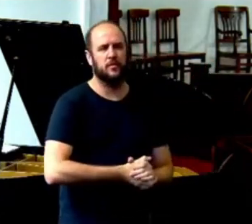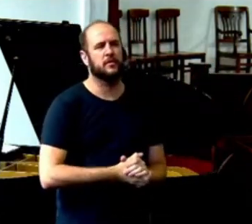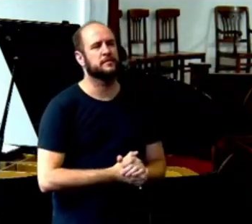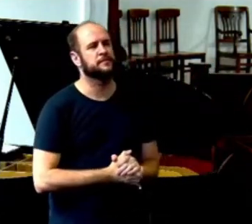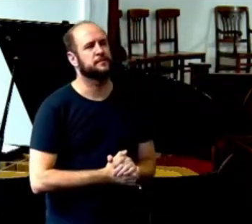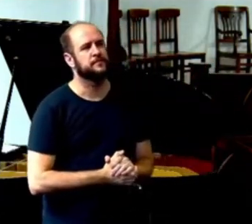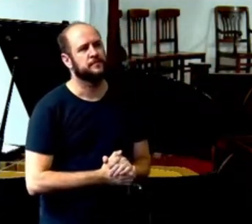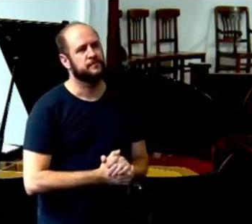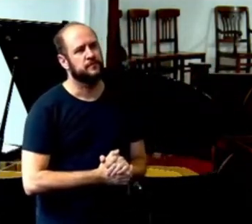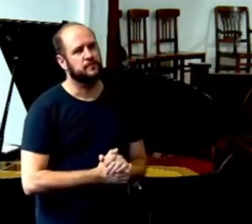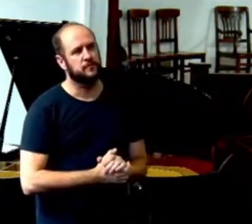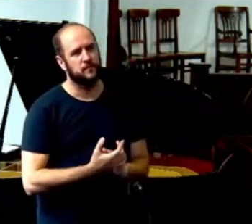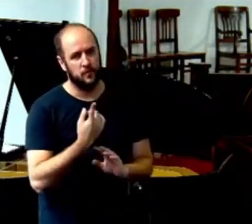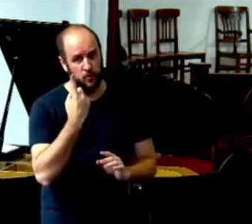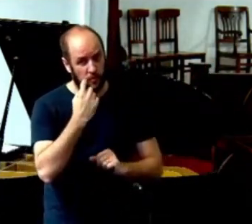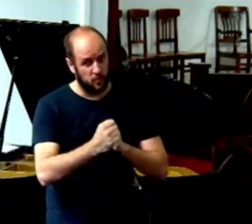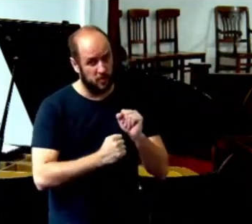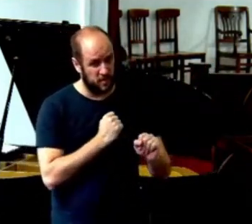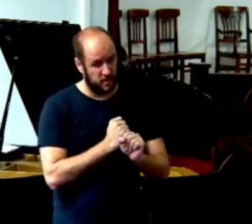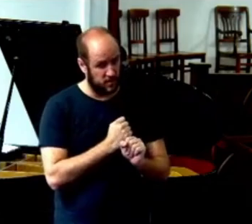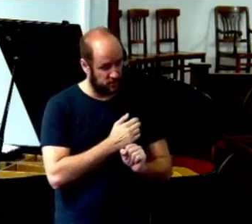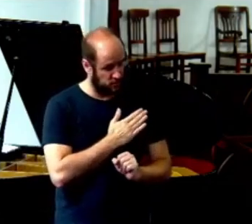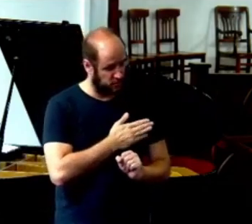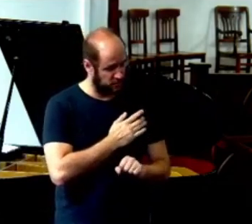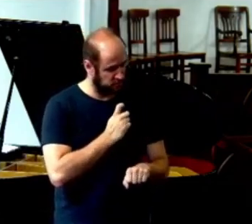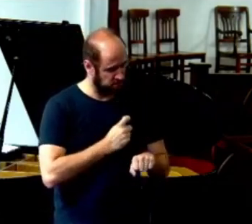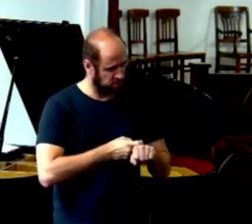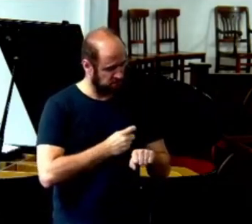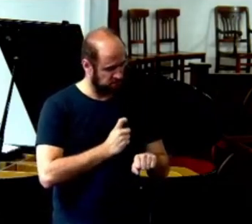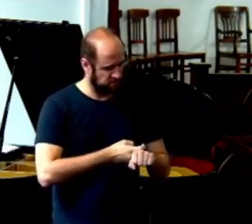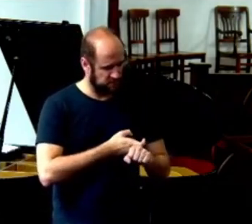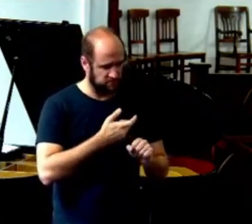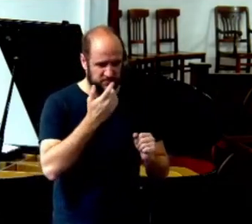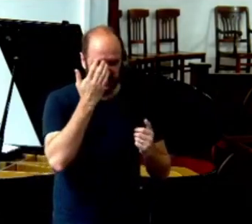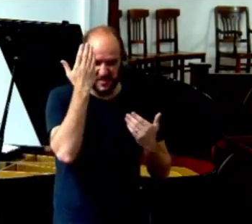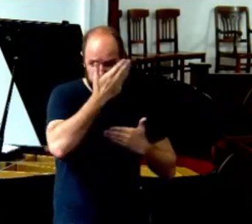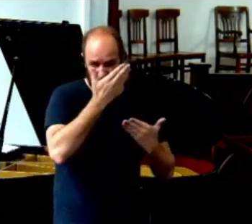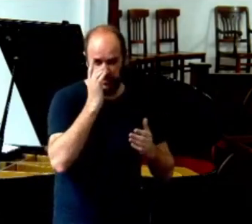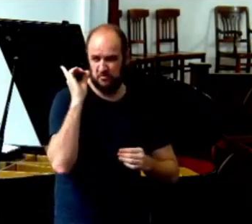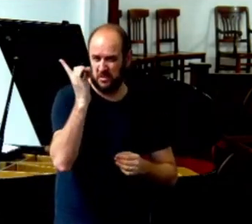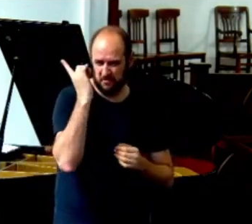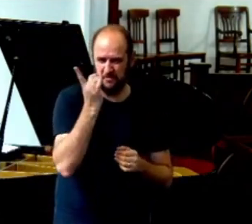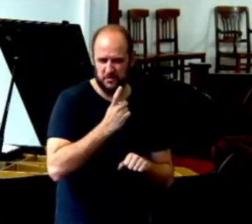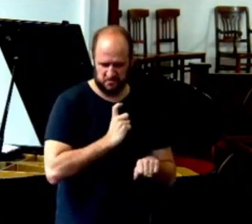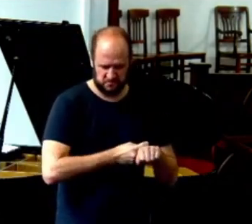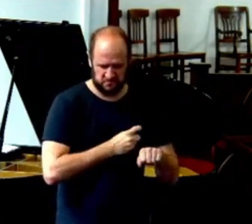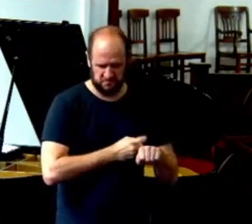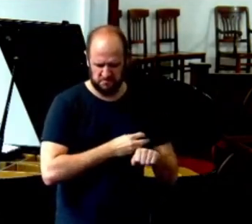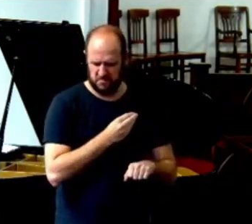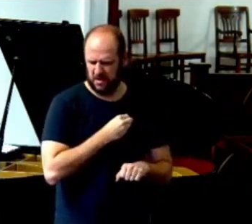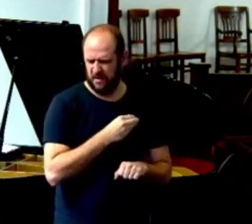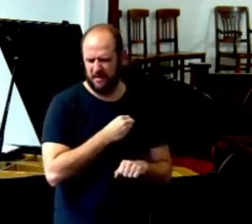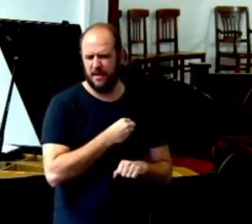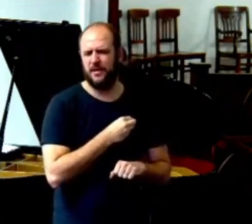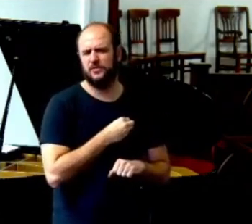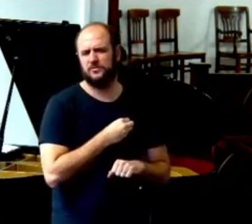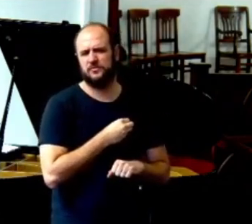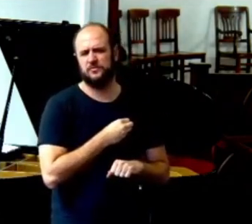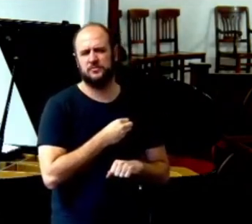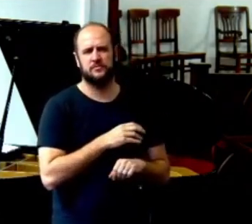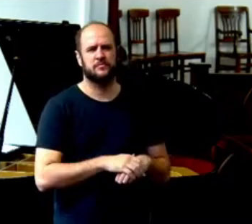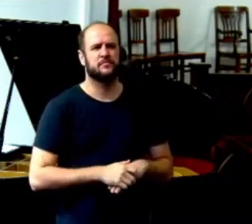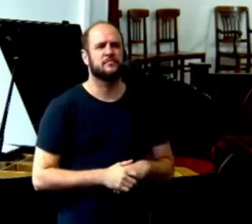Ele está praticamente 1 ano com um coração endurecido, cego pelos seus próprios pecados, o rei